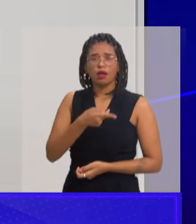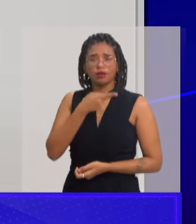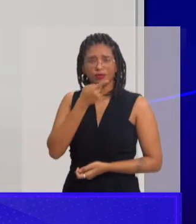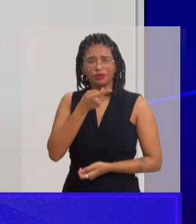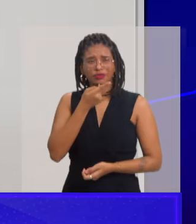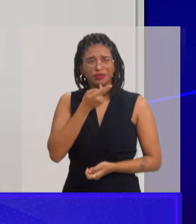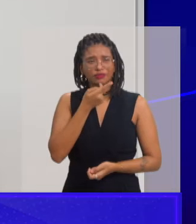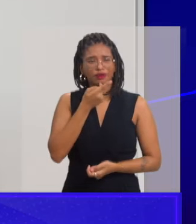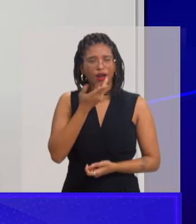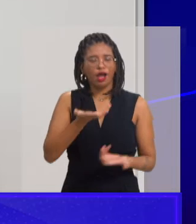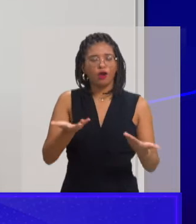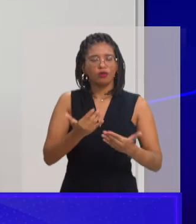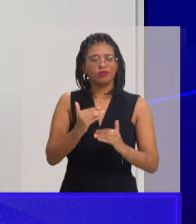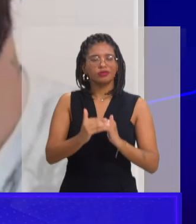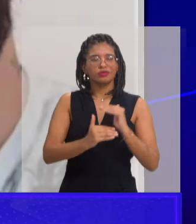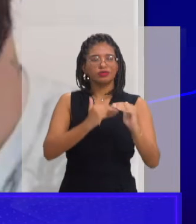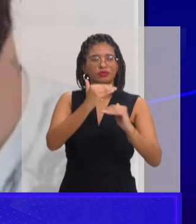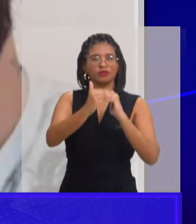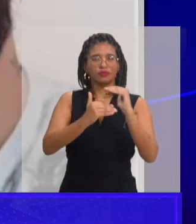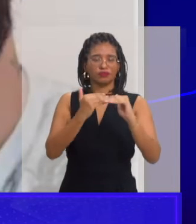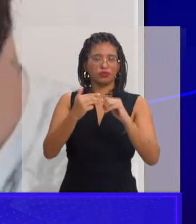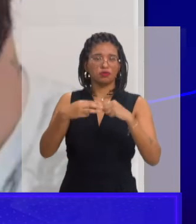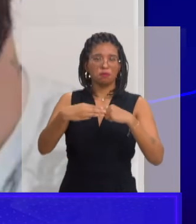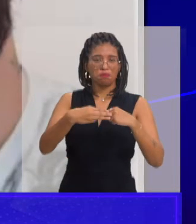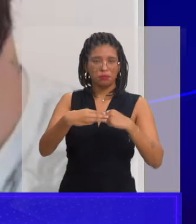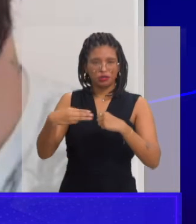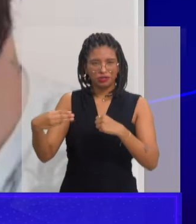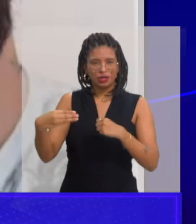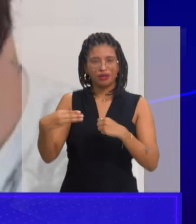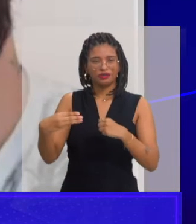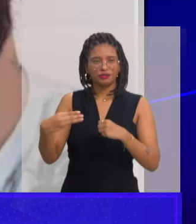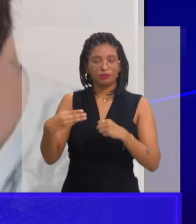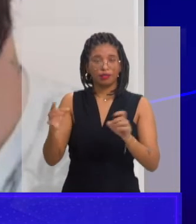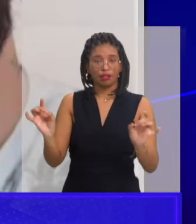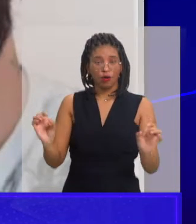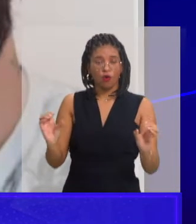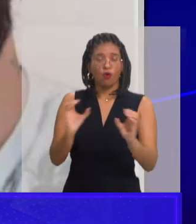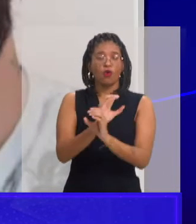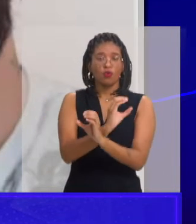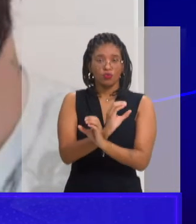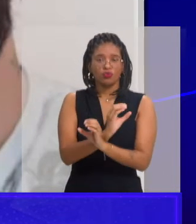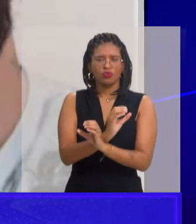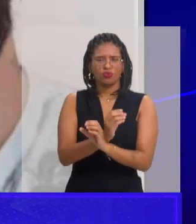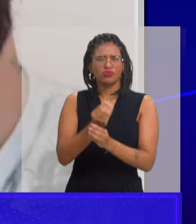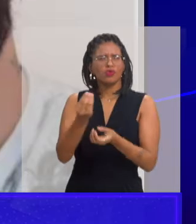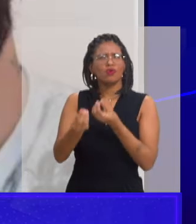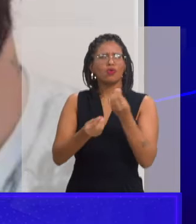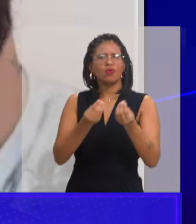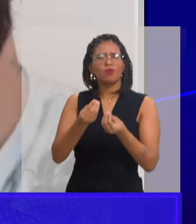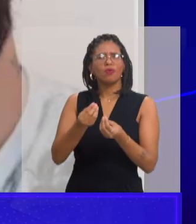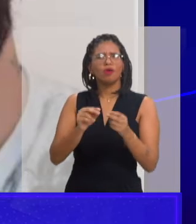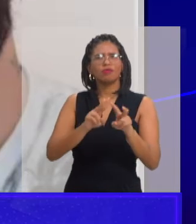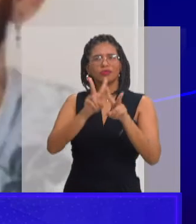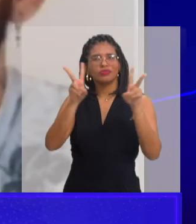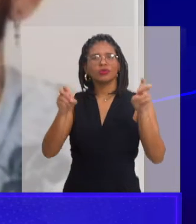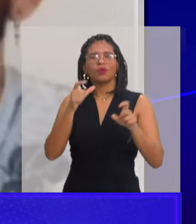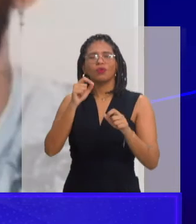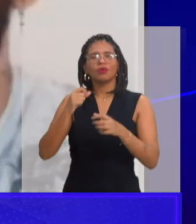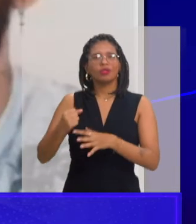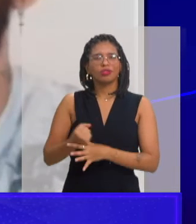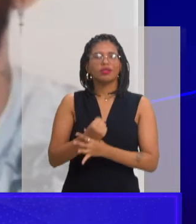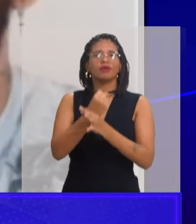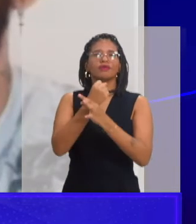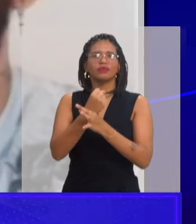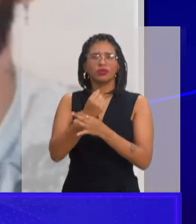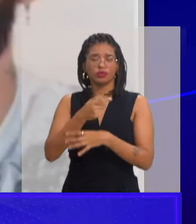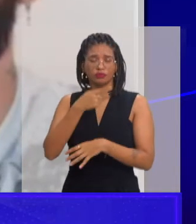os espaços e as pessoas, né? Falar em otimizar, você falou agora há pouco que está desenvolvendo aí a tese